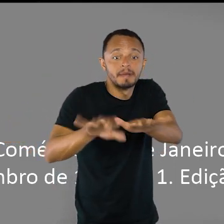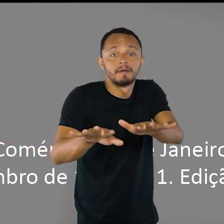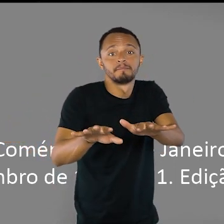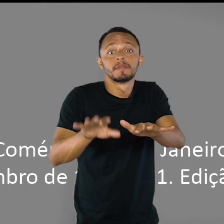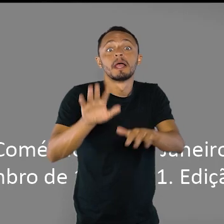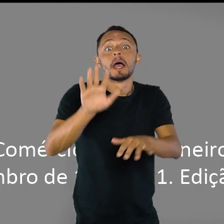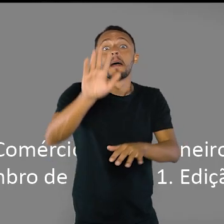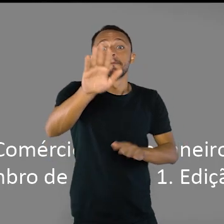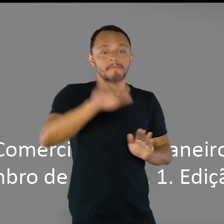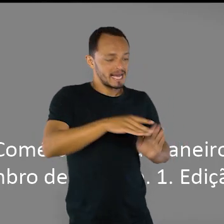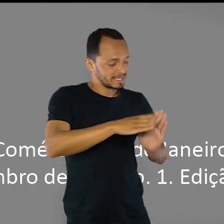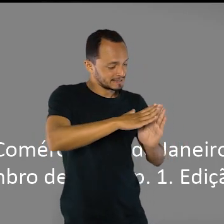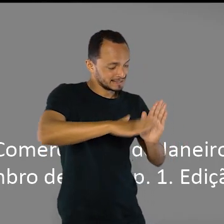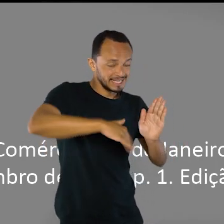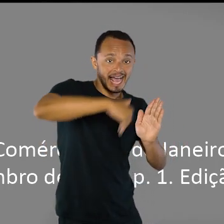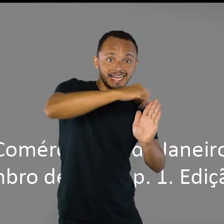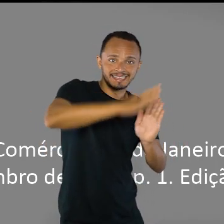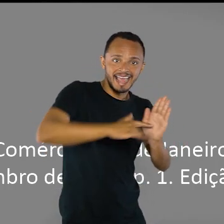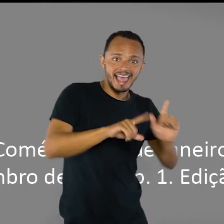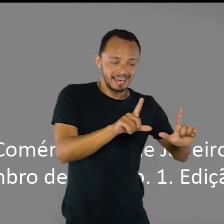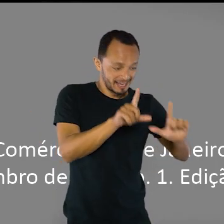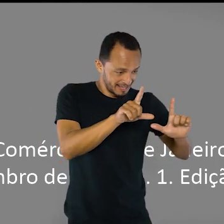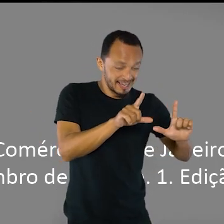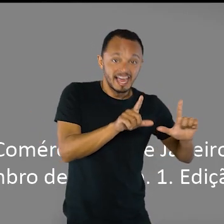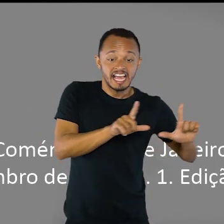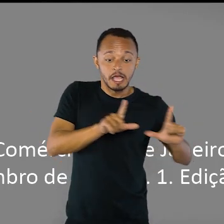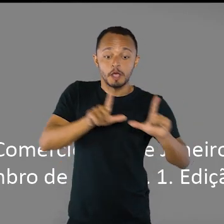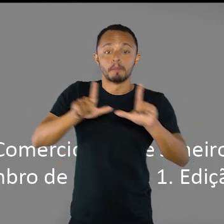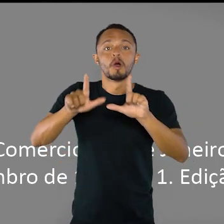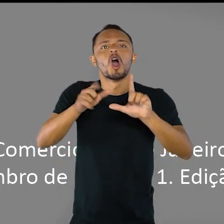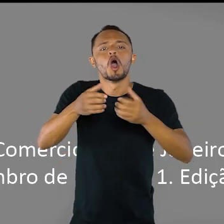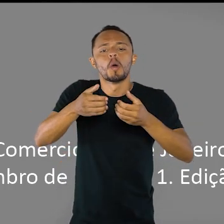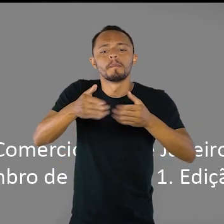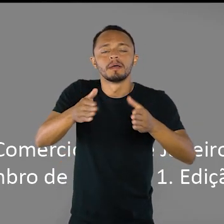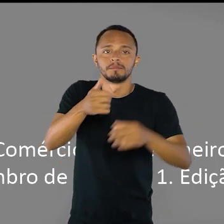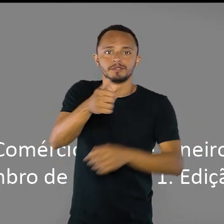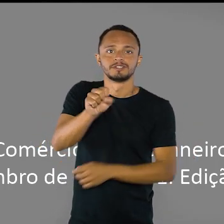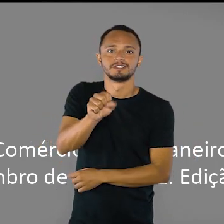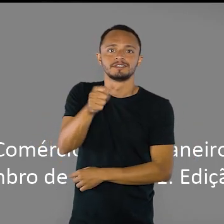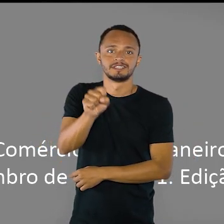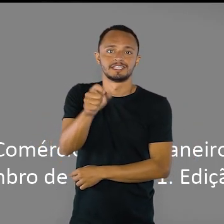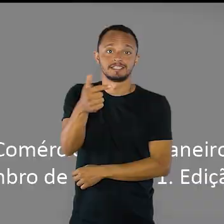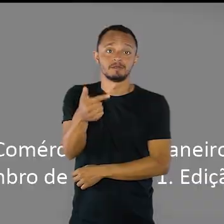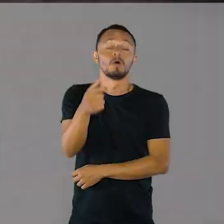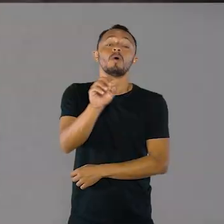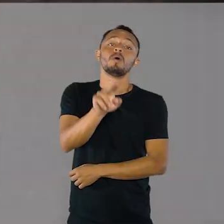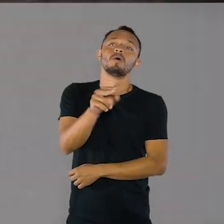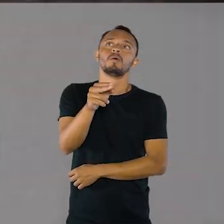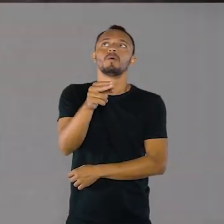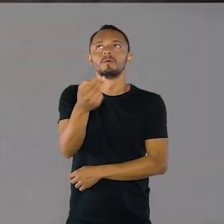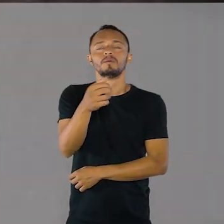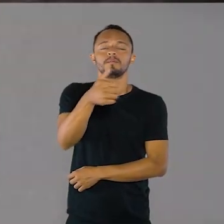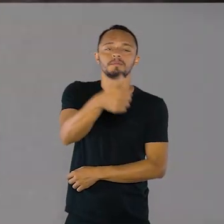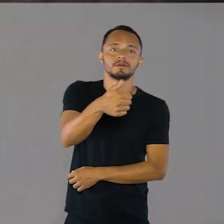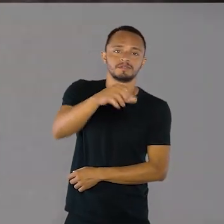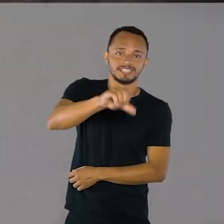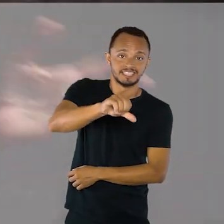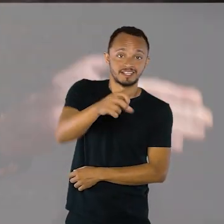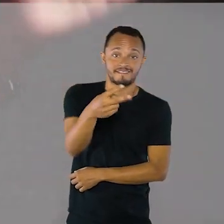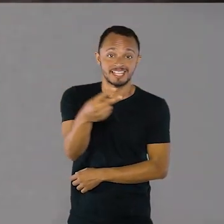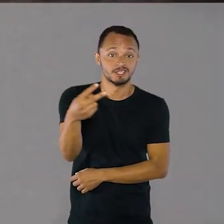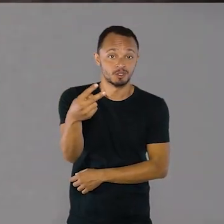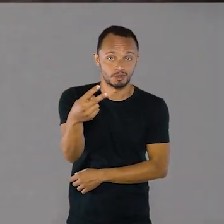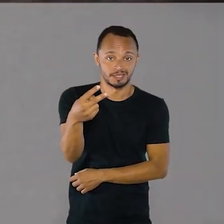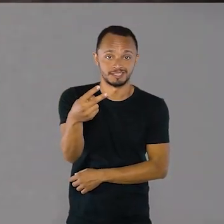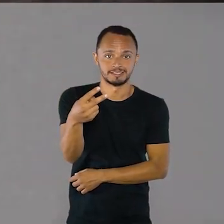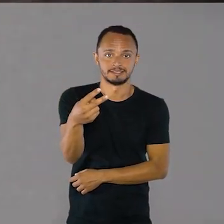em 1895 e, finalmente, em 1922. Mas, para falar sobre